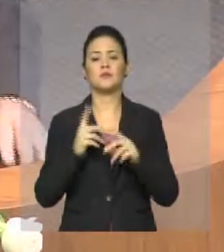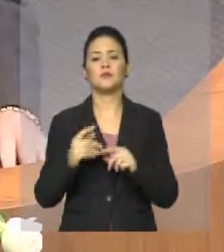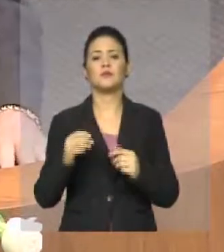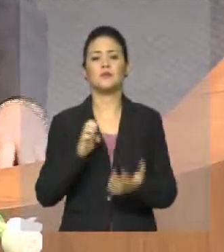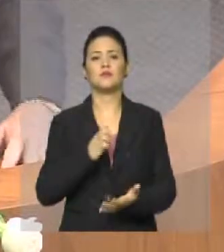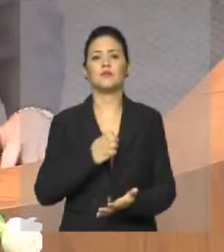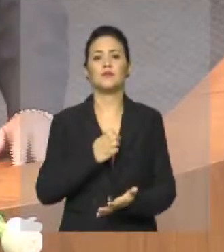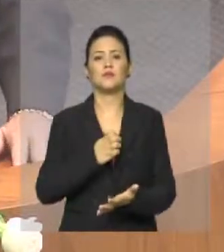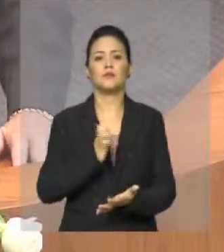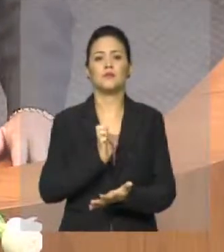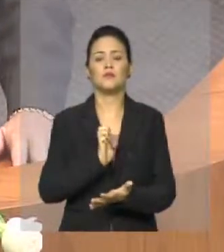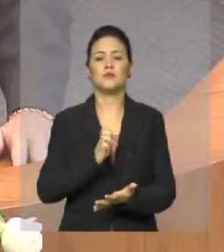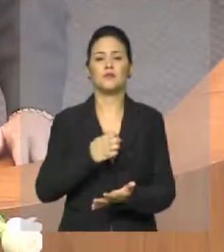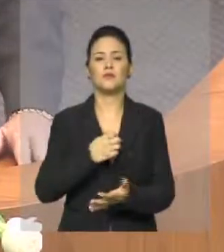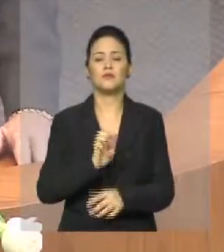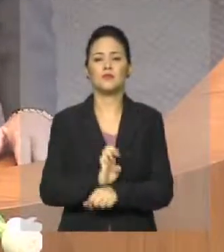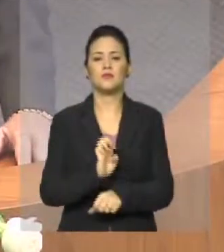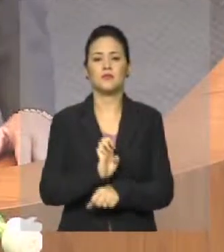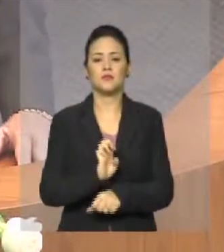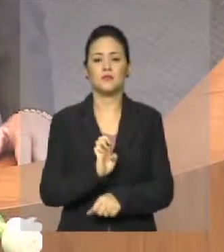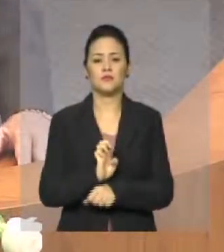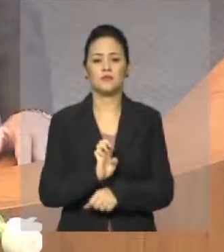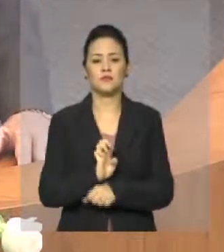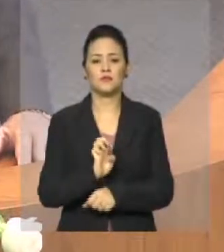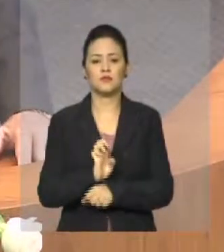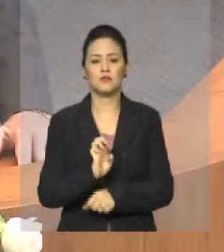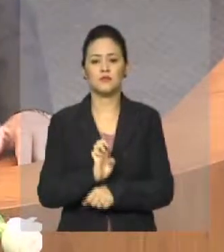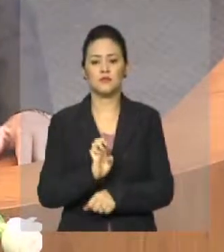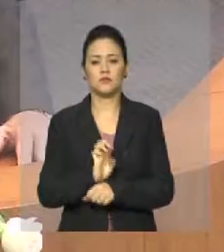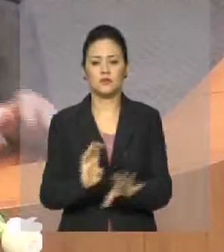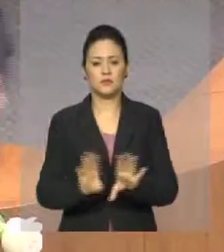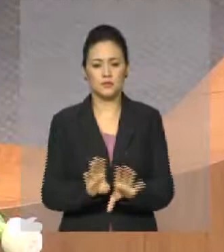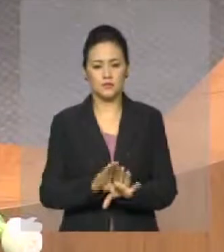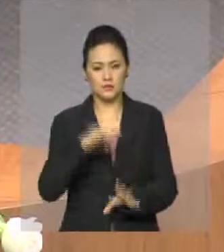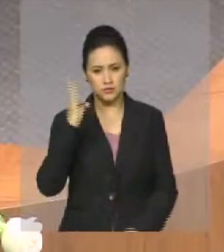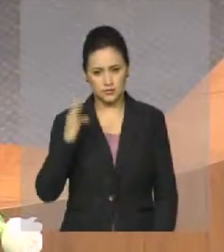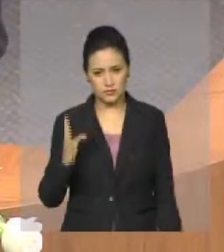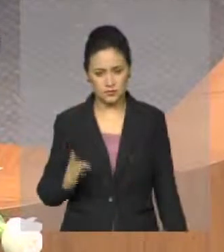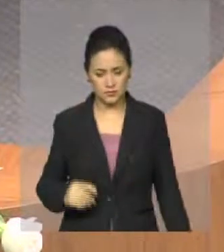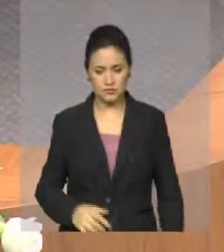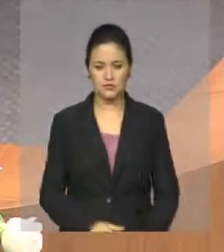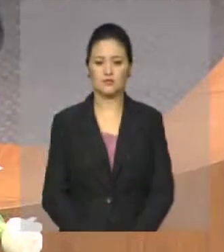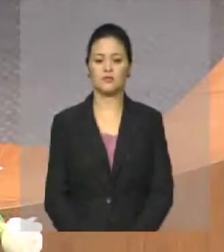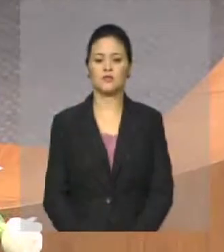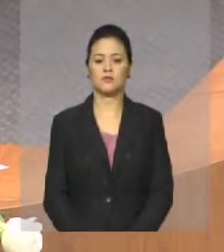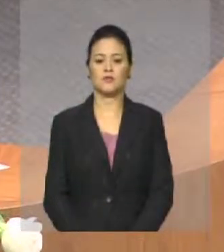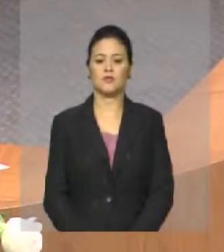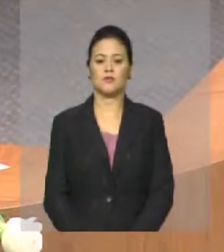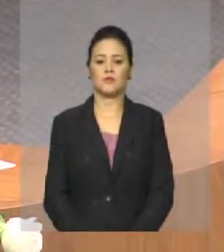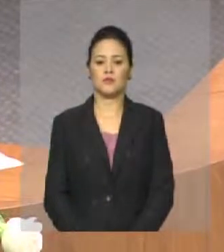como também no Brasil. Em 2013,